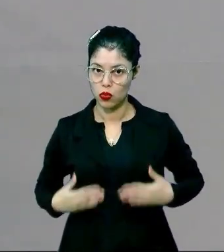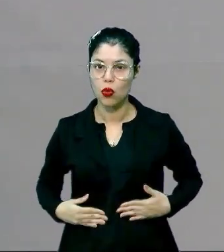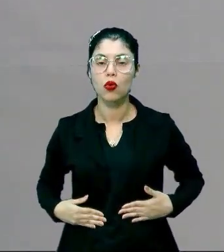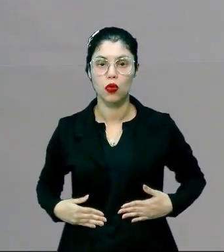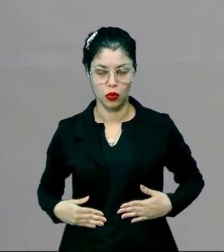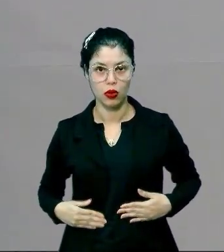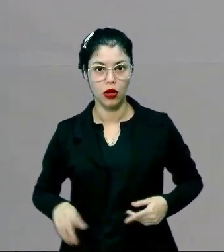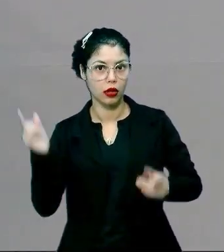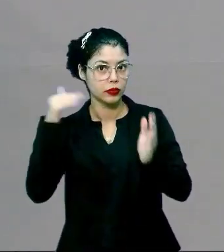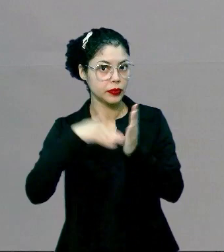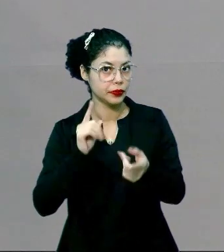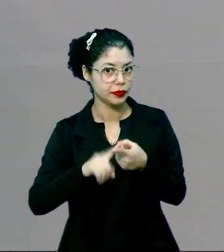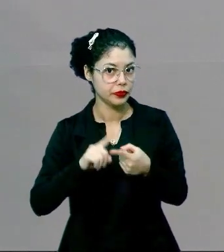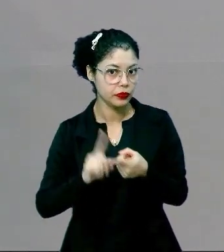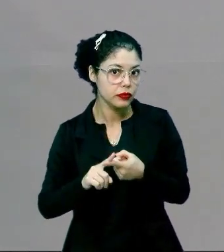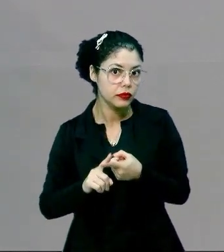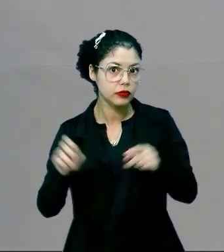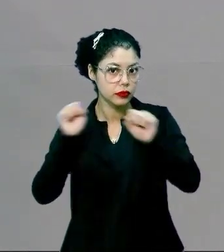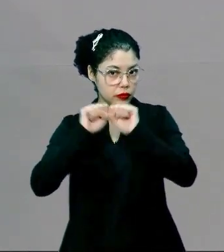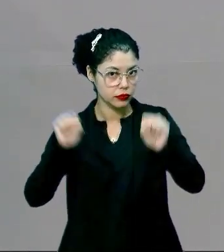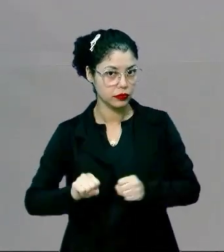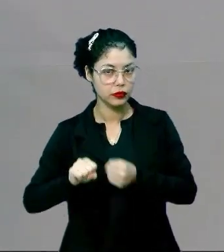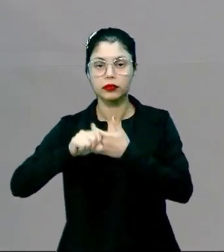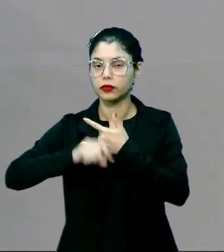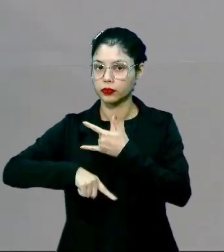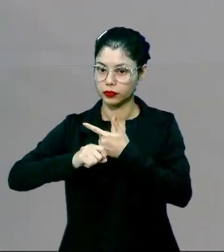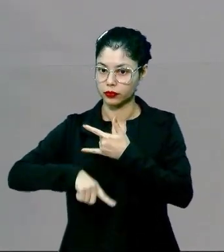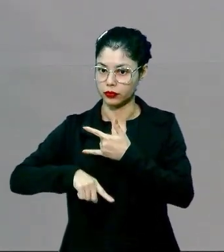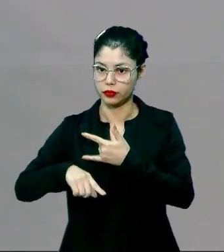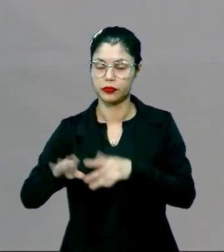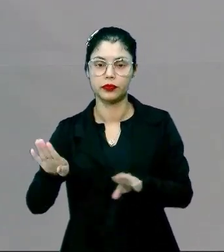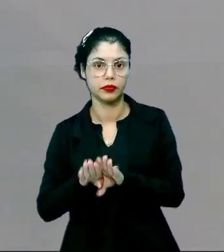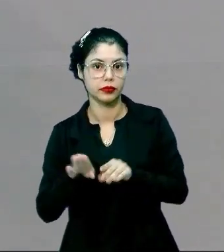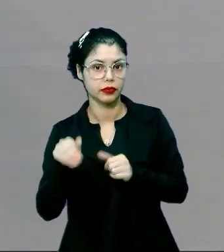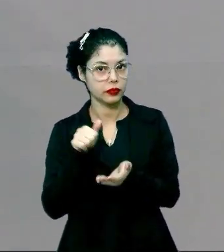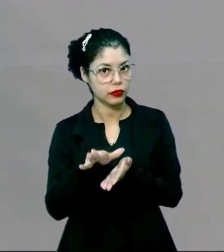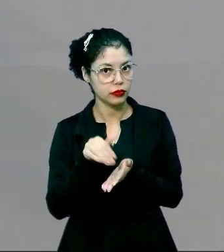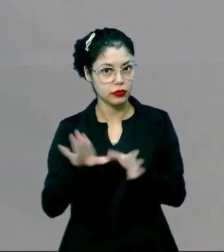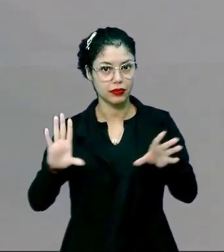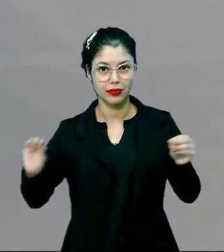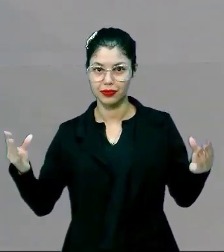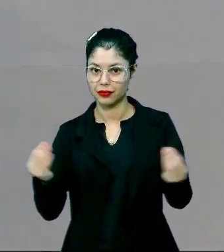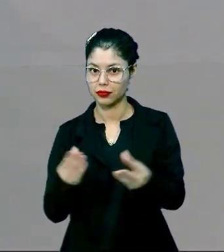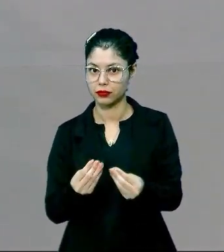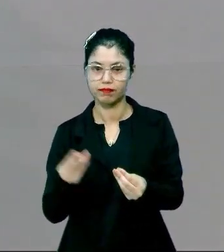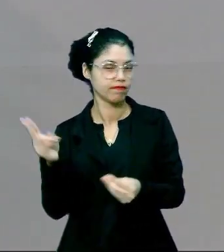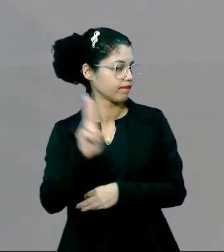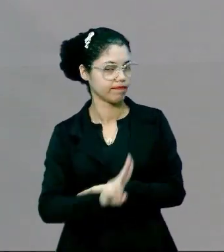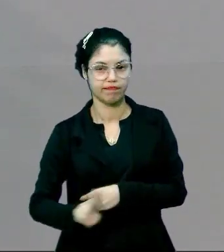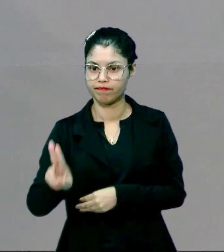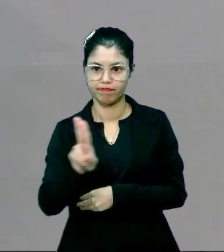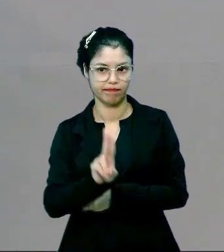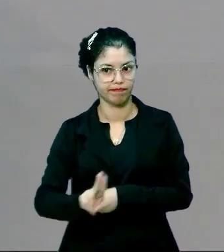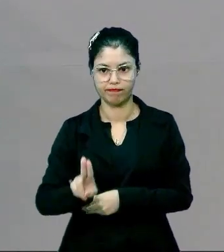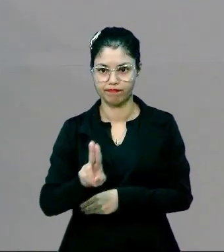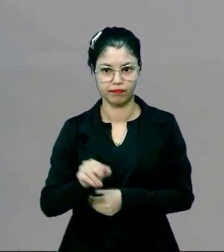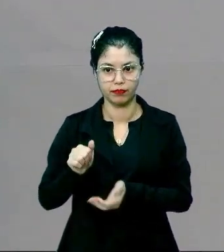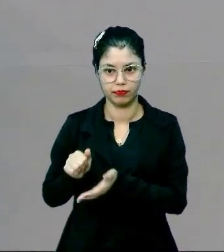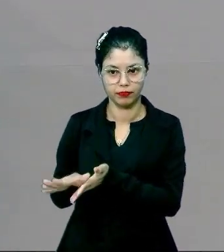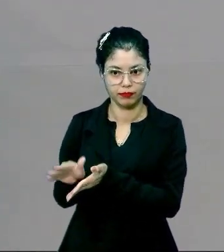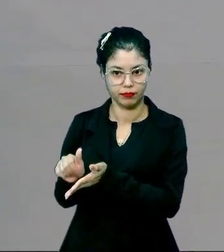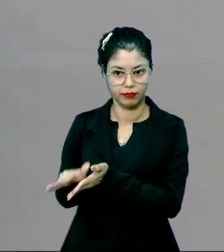Até porque, pessoal, o sistema excretor é eliminar substâncias que não queremos,